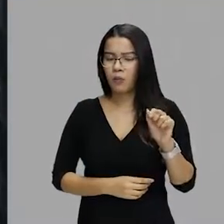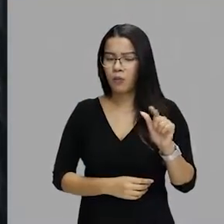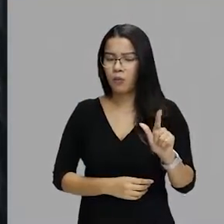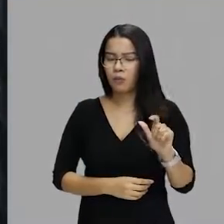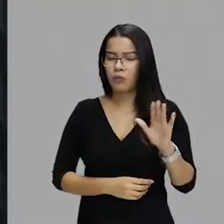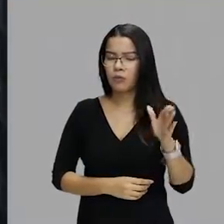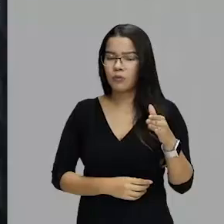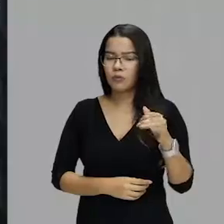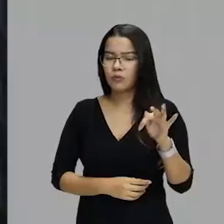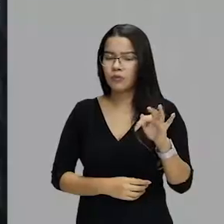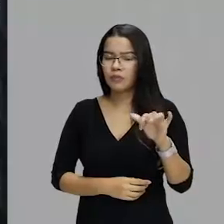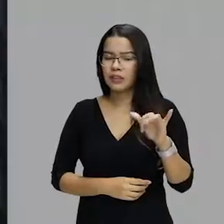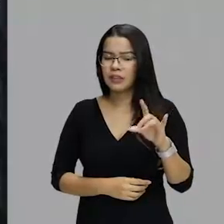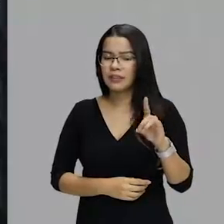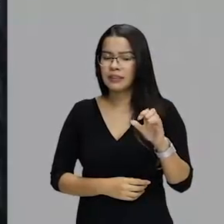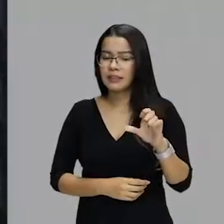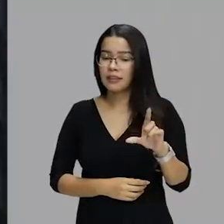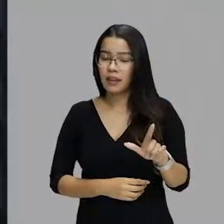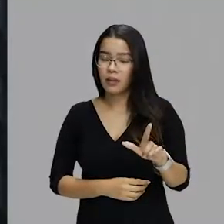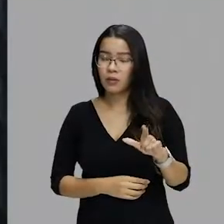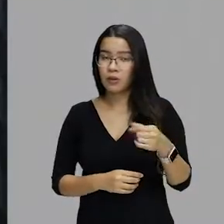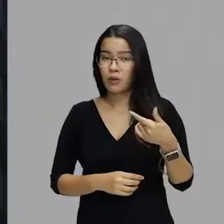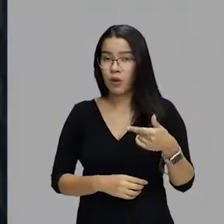conhecendo Guevara, argentino,